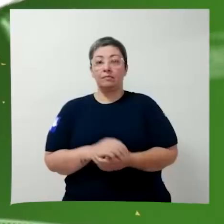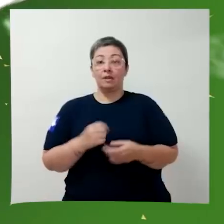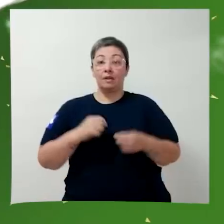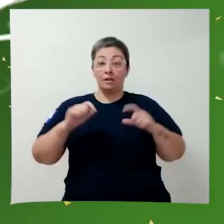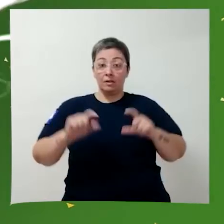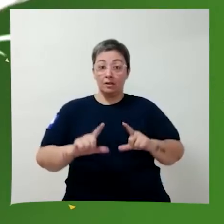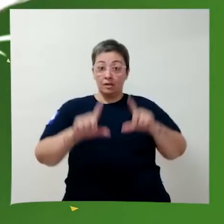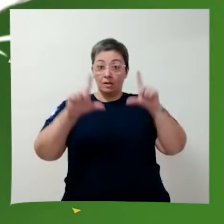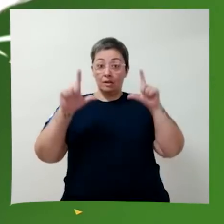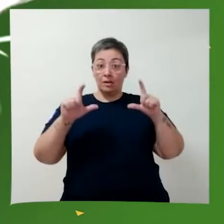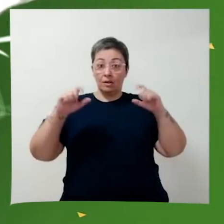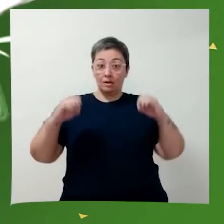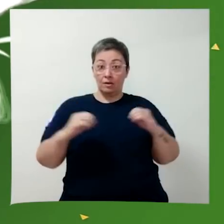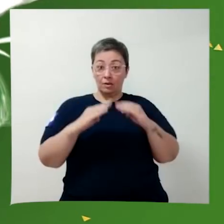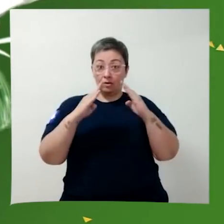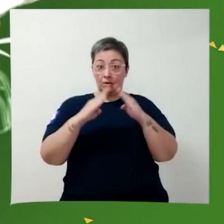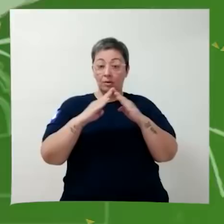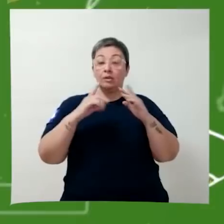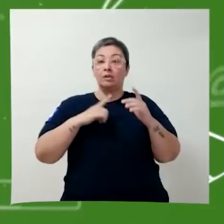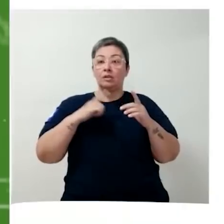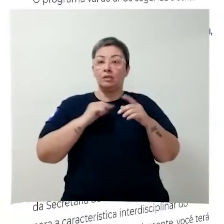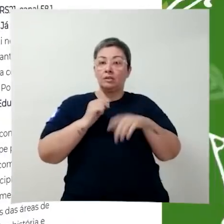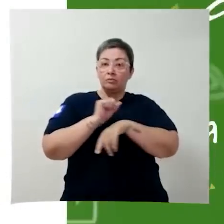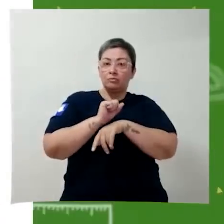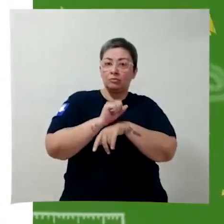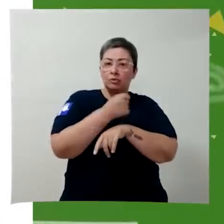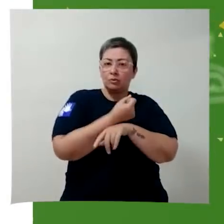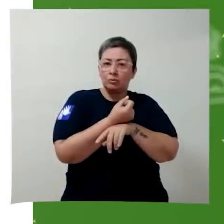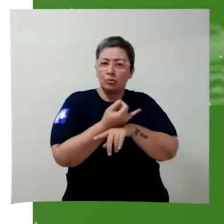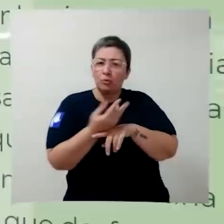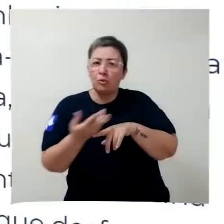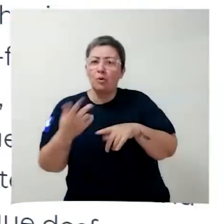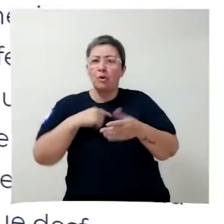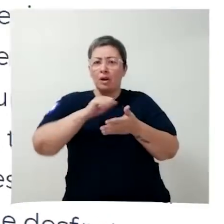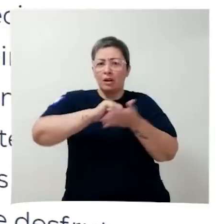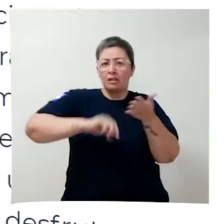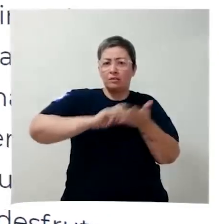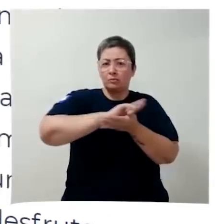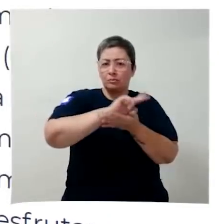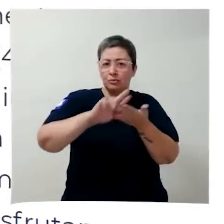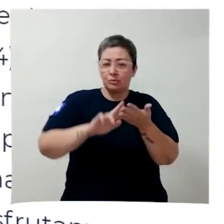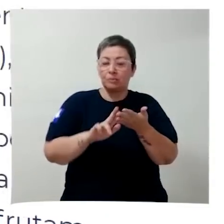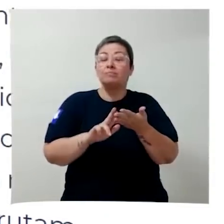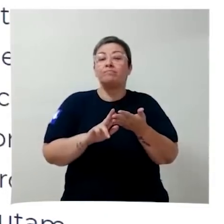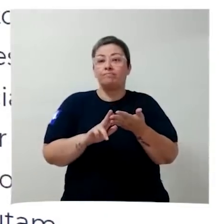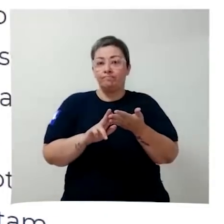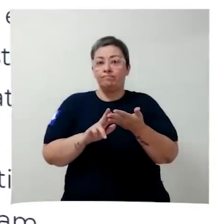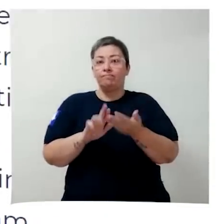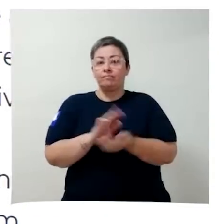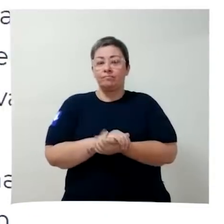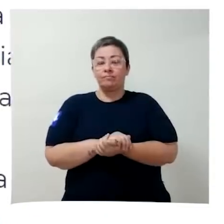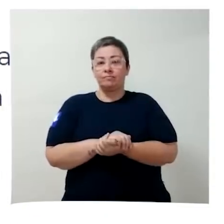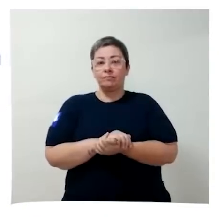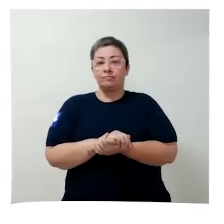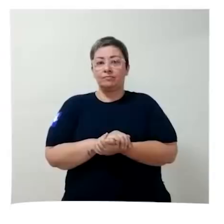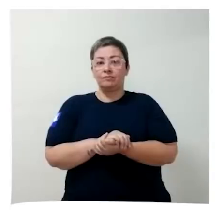A página do programa Saberes em Casa está te aguardando com muitas atividades.